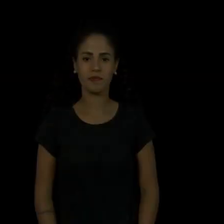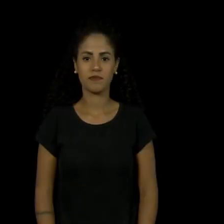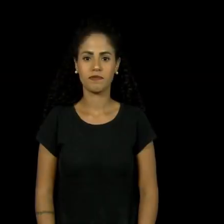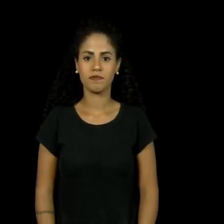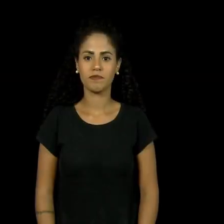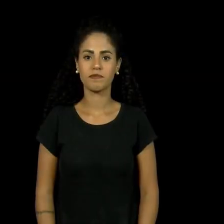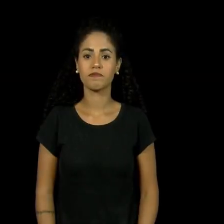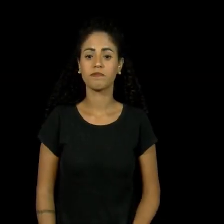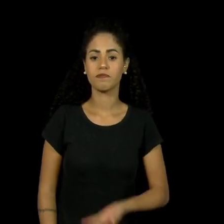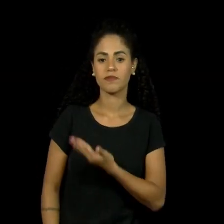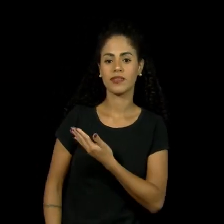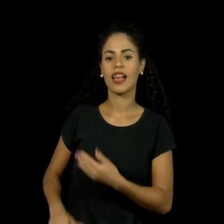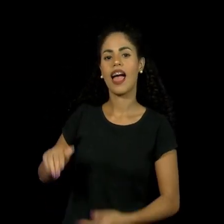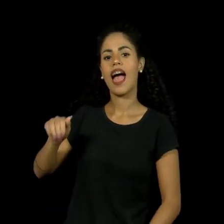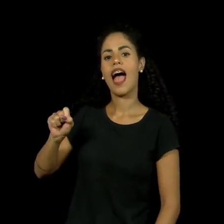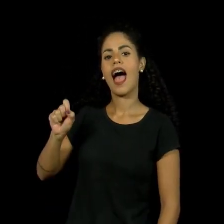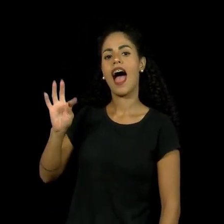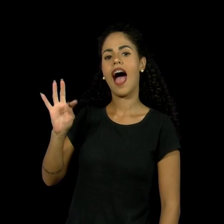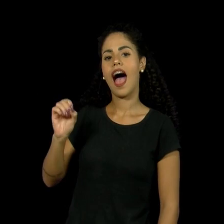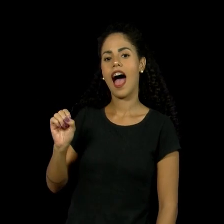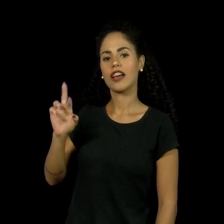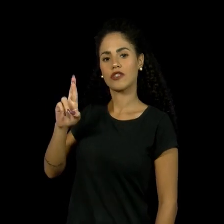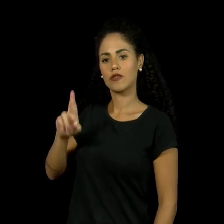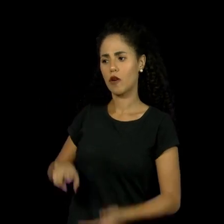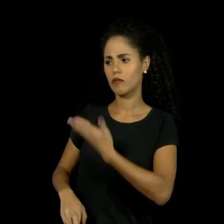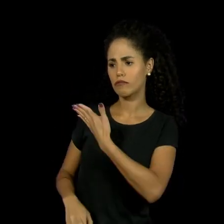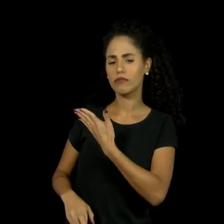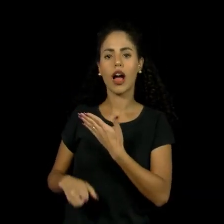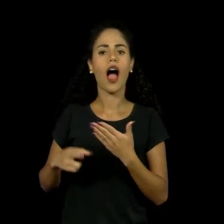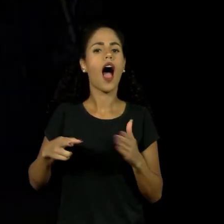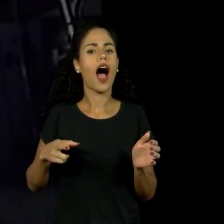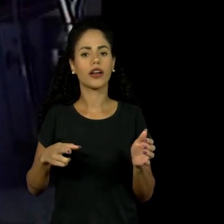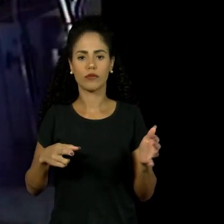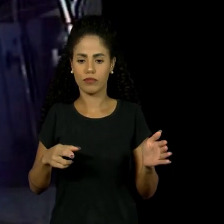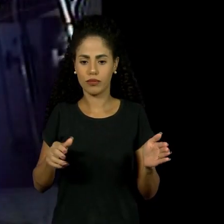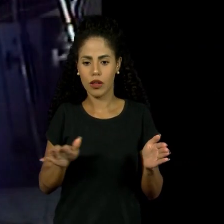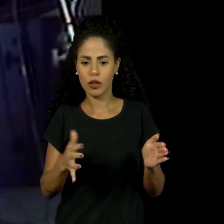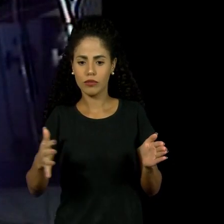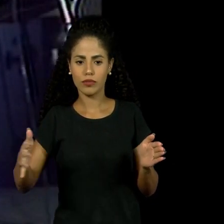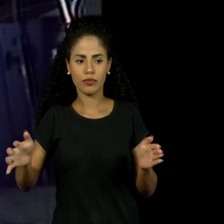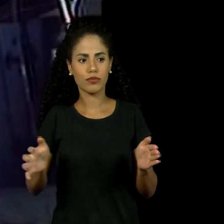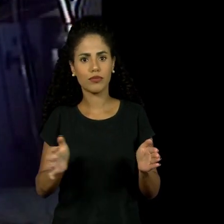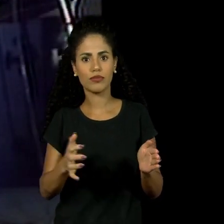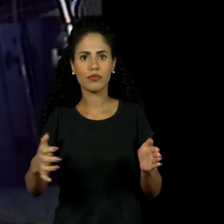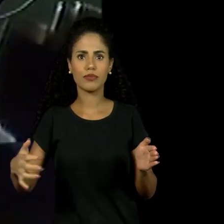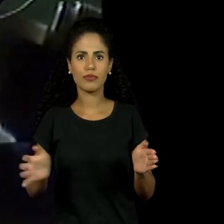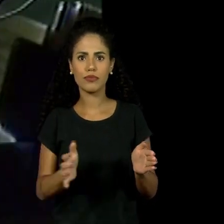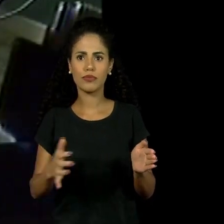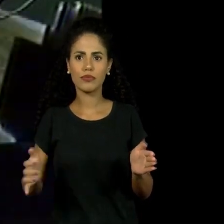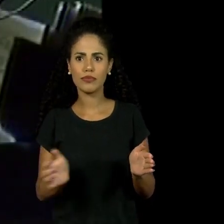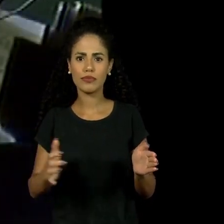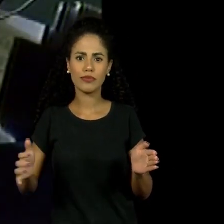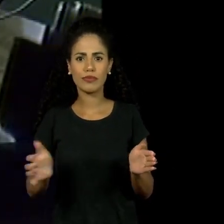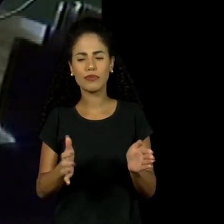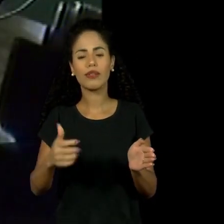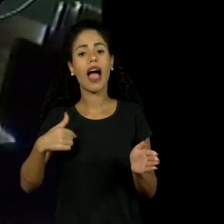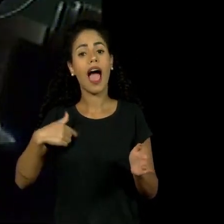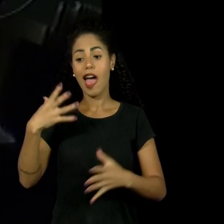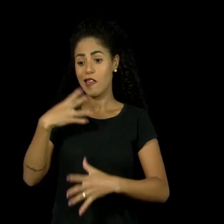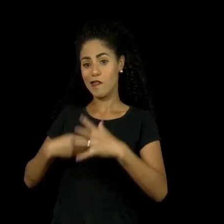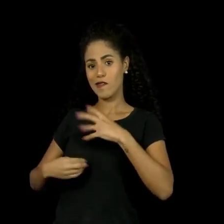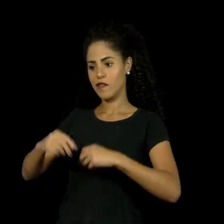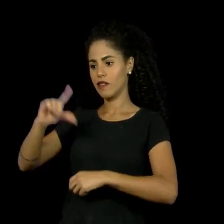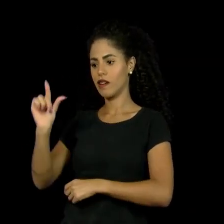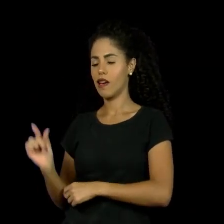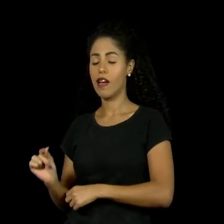Astor Piazzolla, um dos mais reverenciados instrumentistas e compositores argentinos, era filho de imigrantes italianos